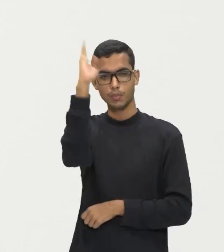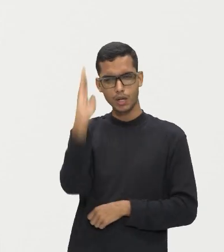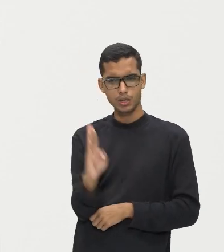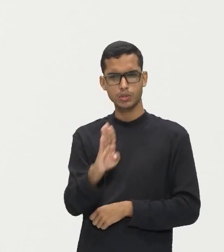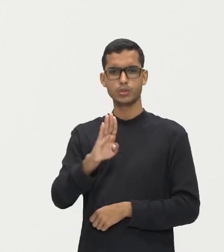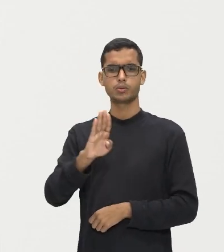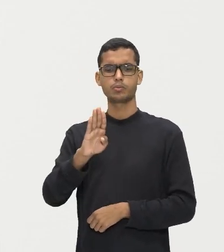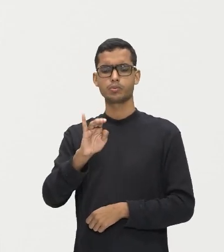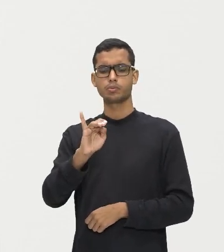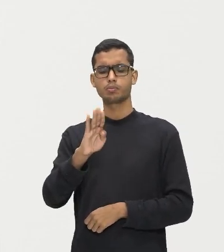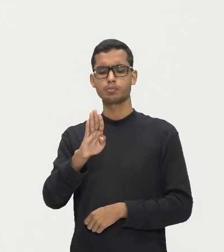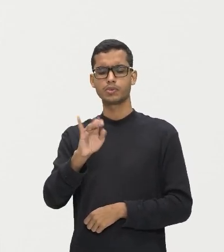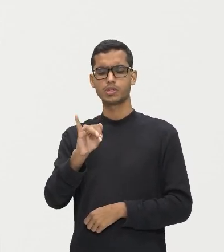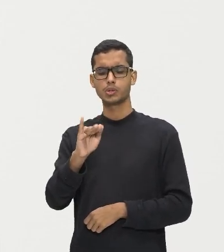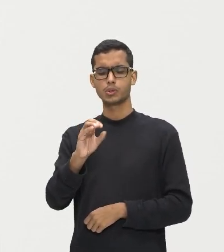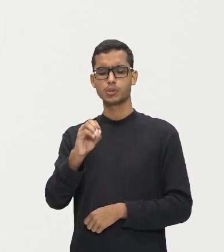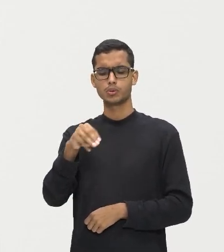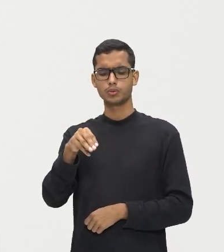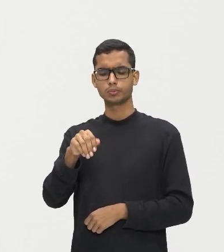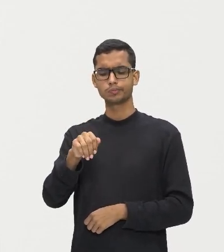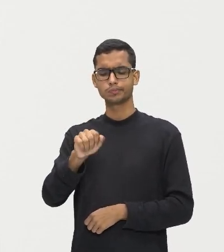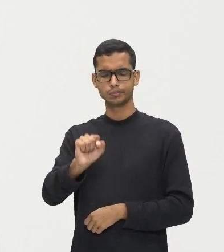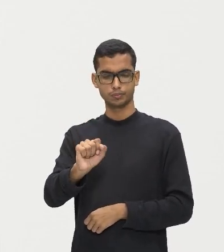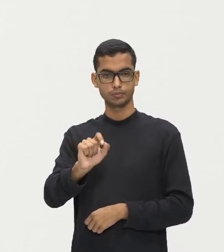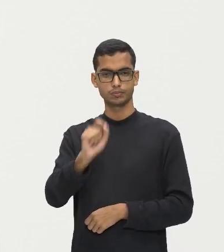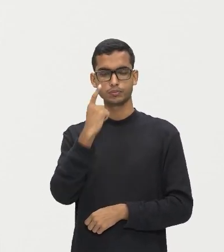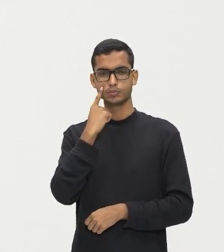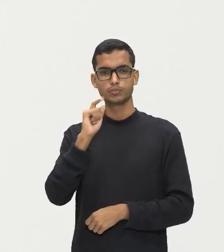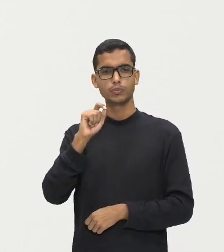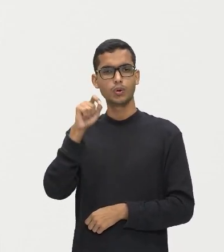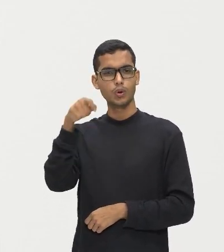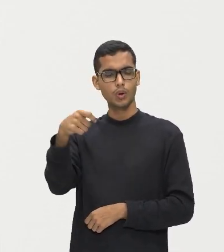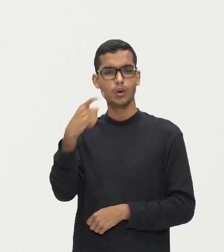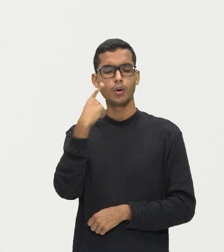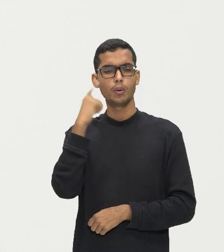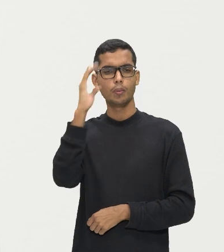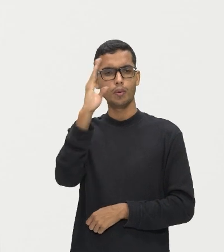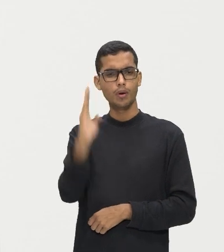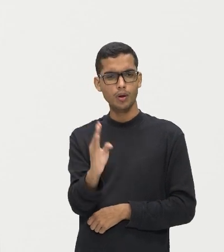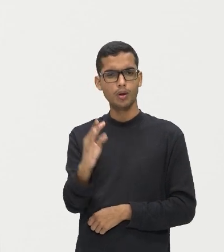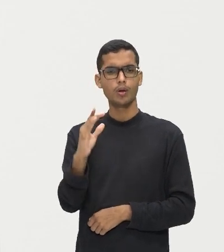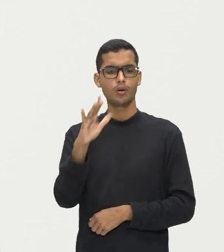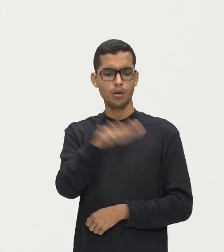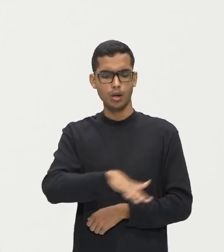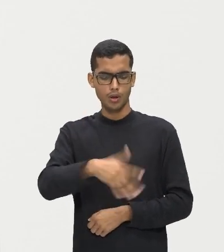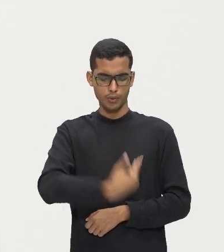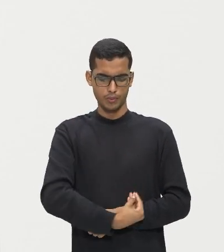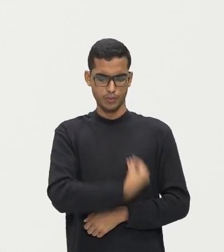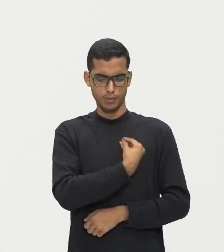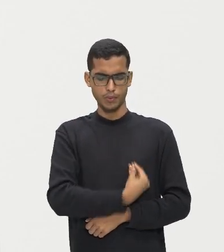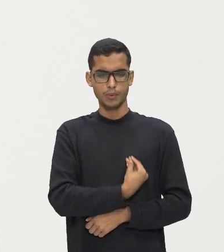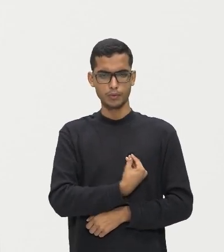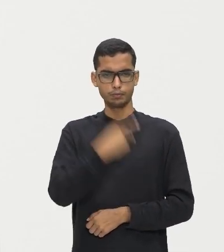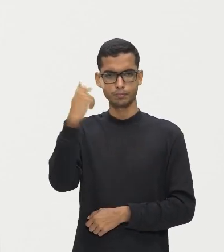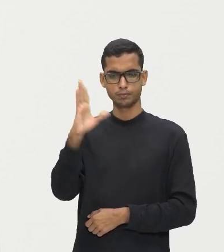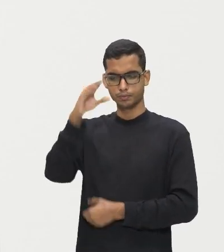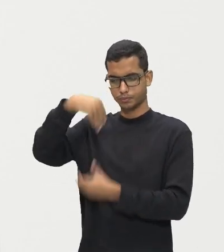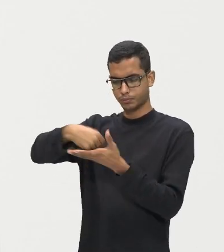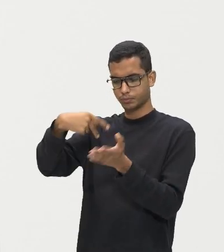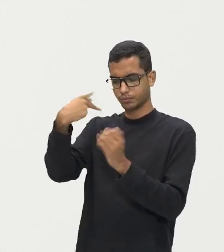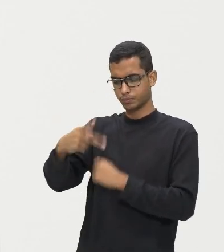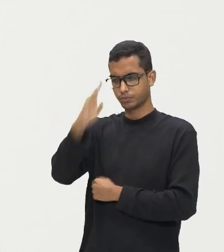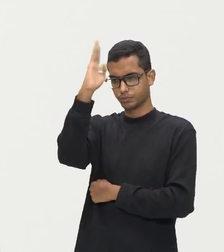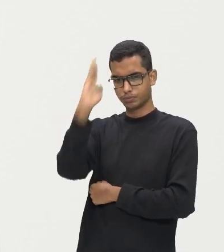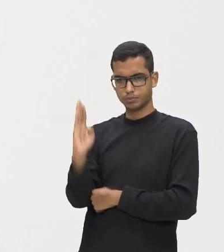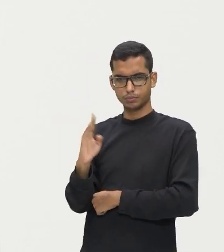então para vocês aí apenas essa informação, os biomas que estão presentes dentro do Brasil. E